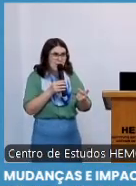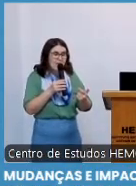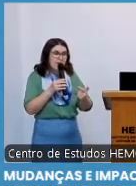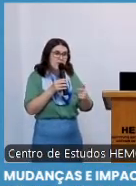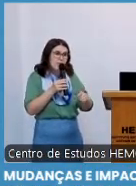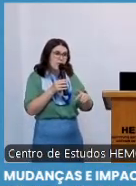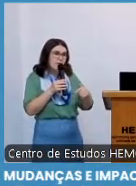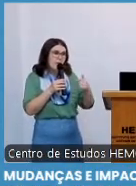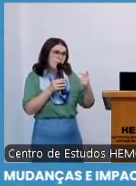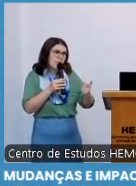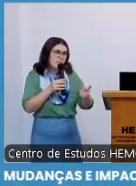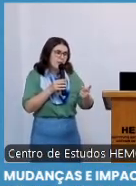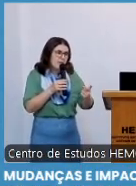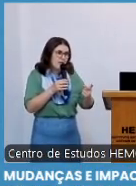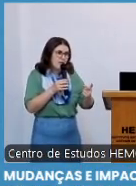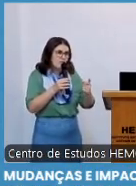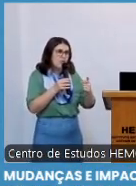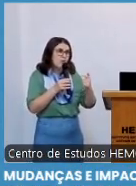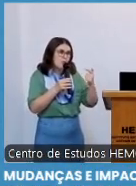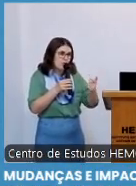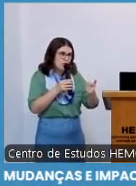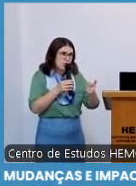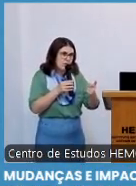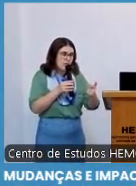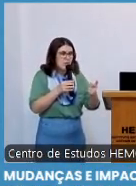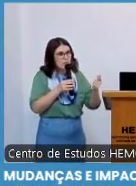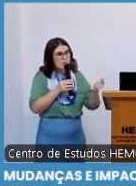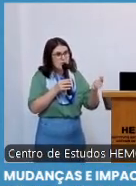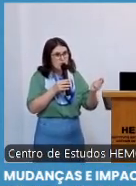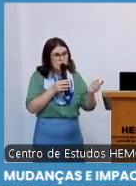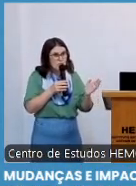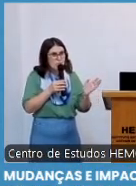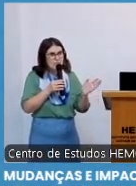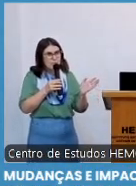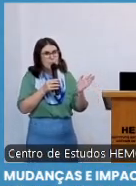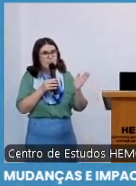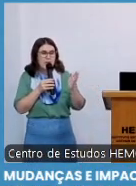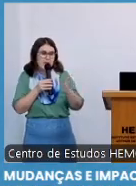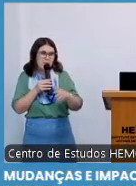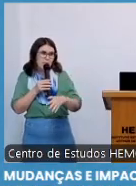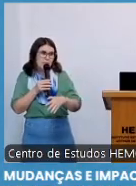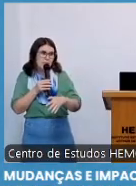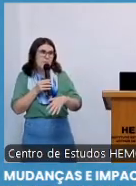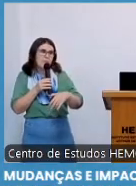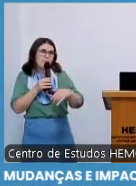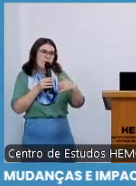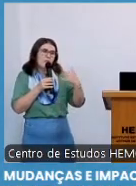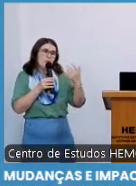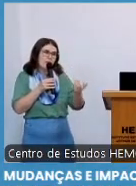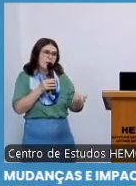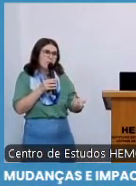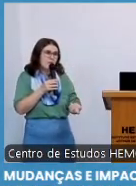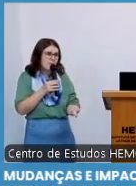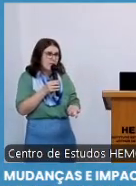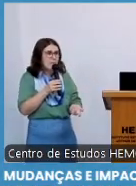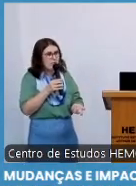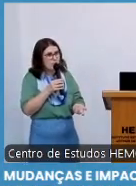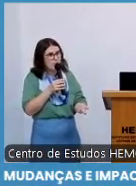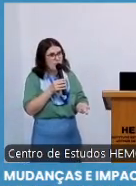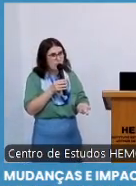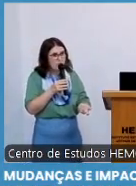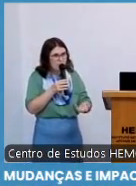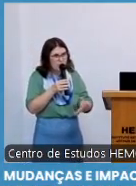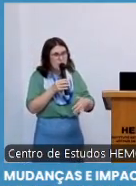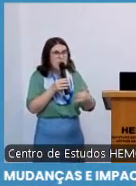45. Então, vai dar a possibilidade de hoje, do que a gente usa para biobanco, ser colocado também para